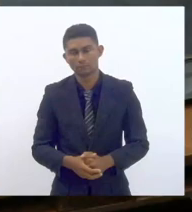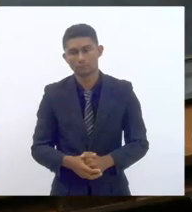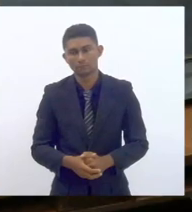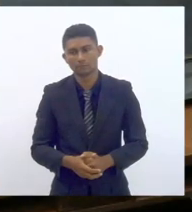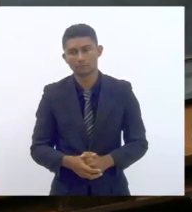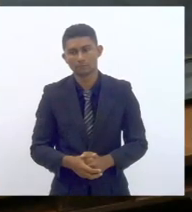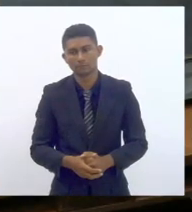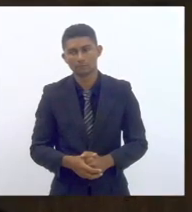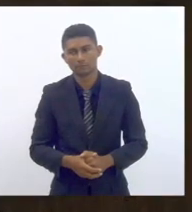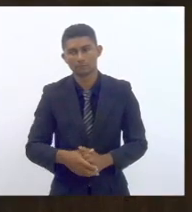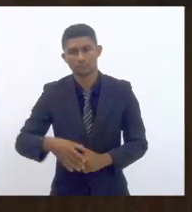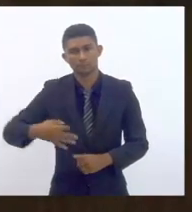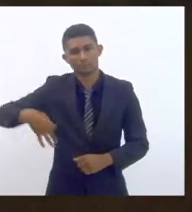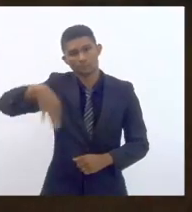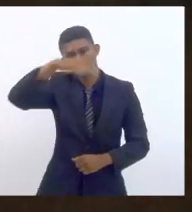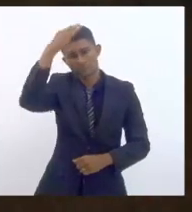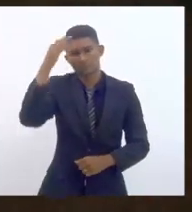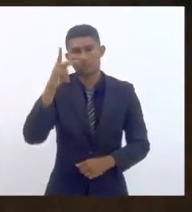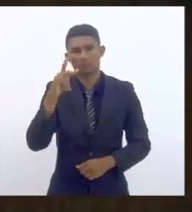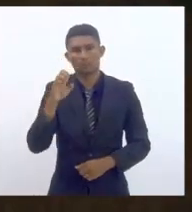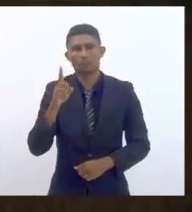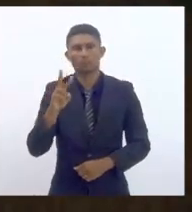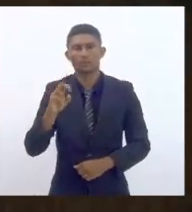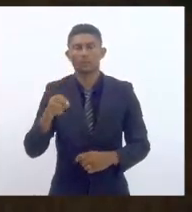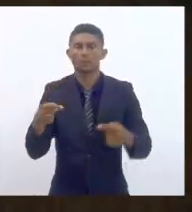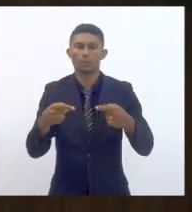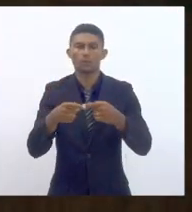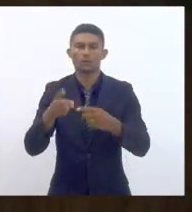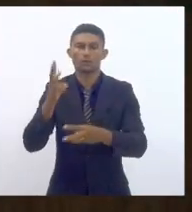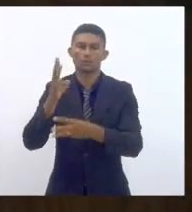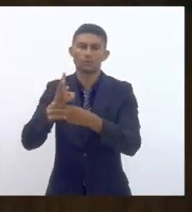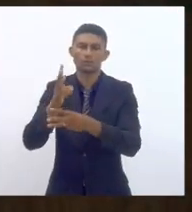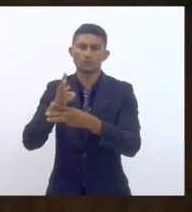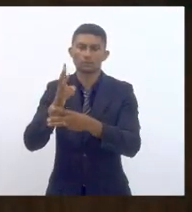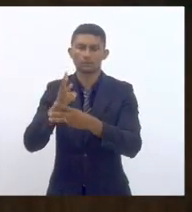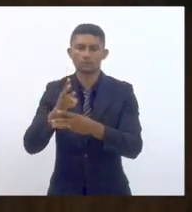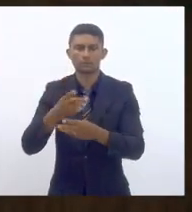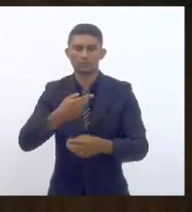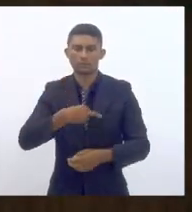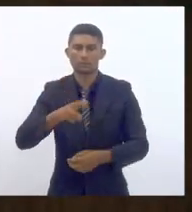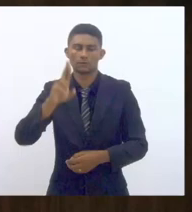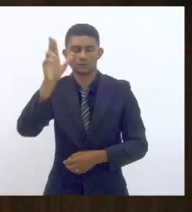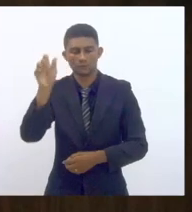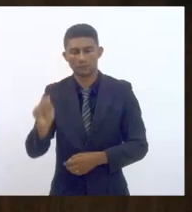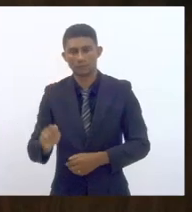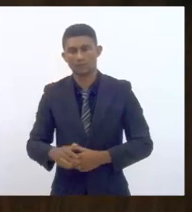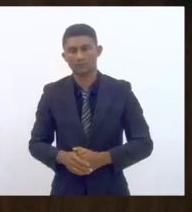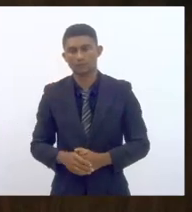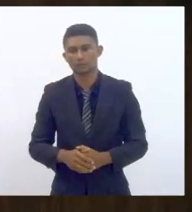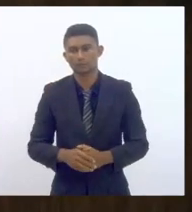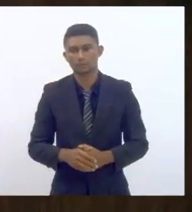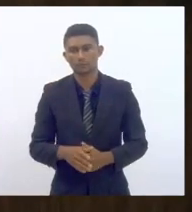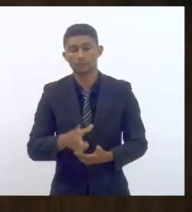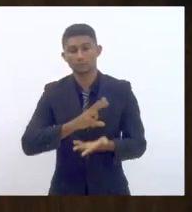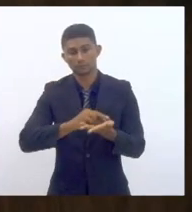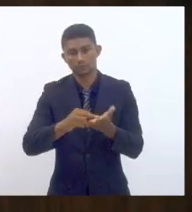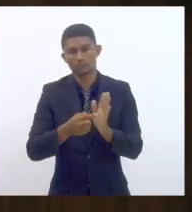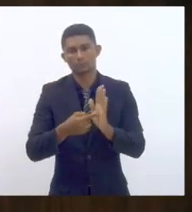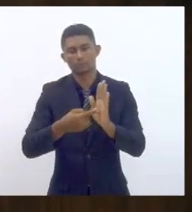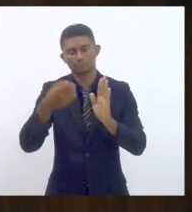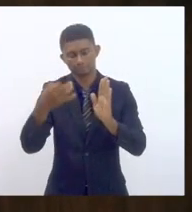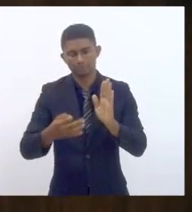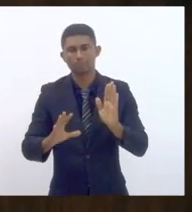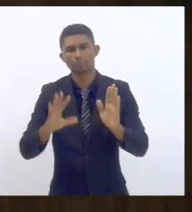São Pedro sincretizado em Xangô, nas religiões de matriz africana. Senhor presidente, a ata reflete com exatidão o ocorrido